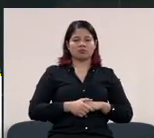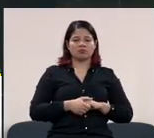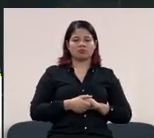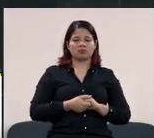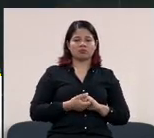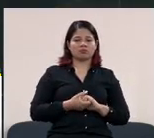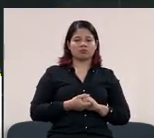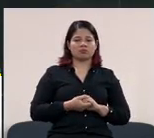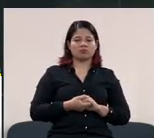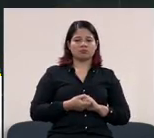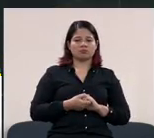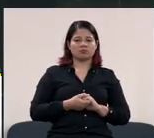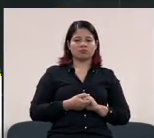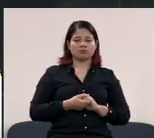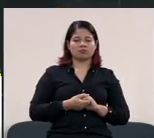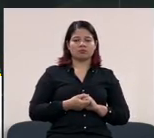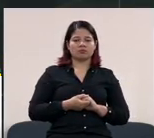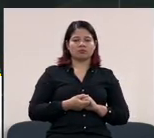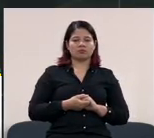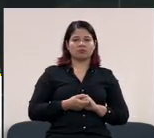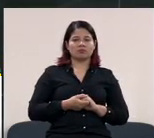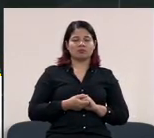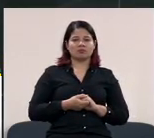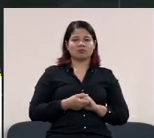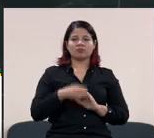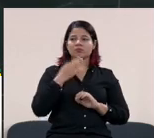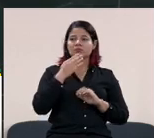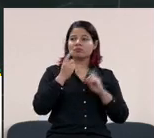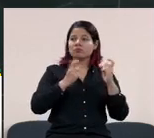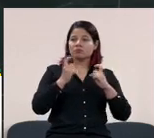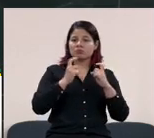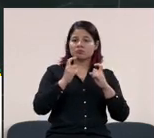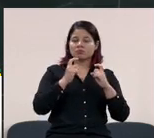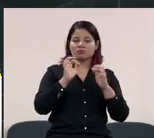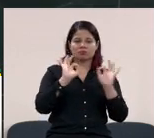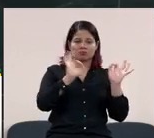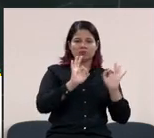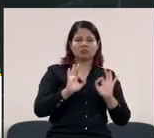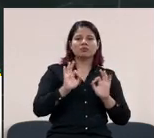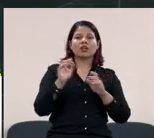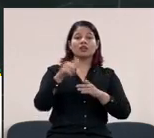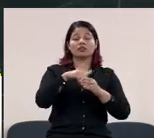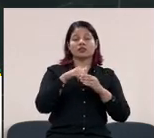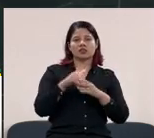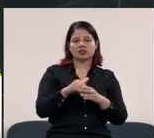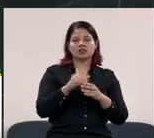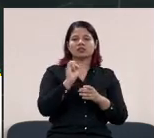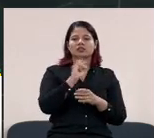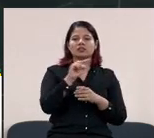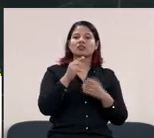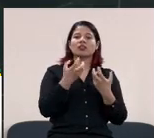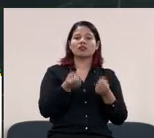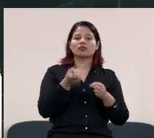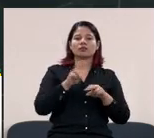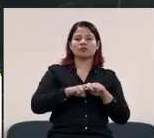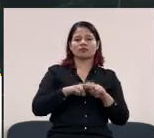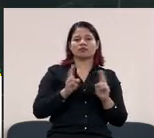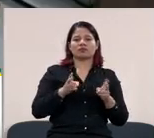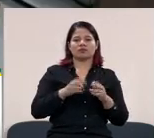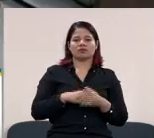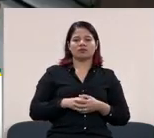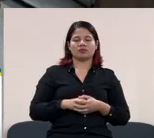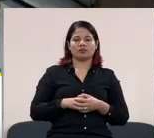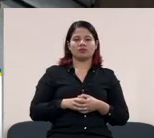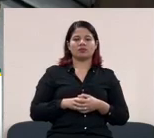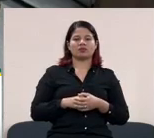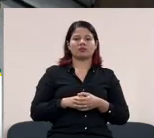Continua em votação, em discussão. Não havendo quem queira discutir, está em votação. Os deputados estiverem de acordo, permaneçam